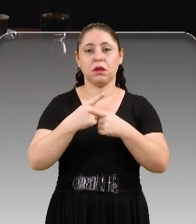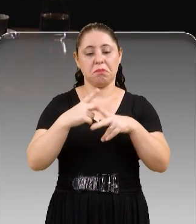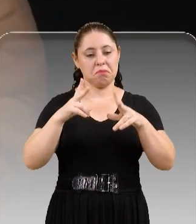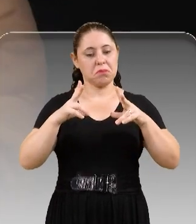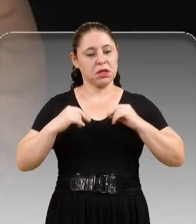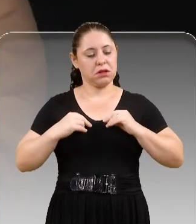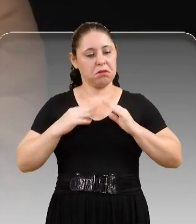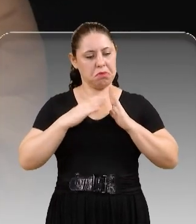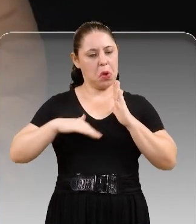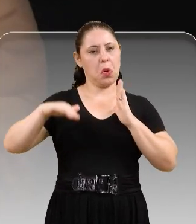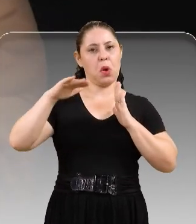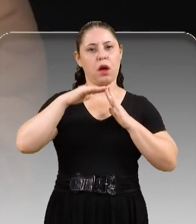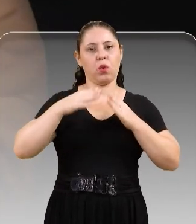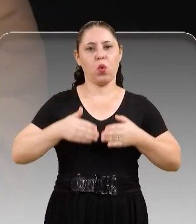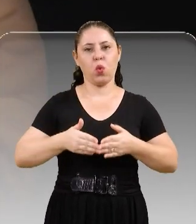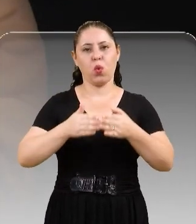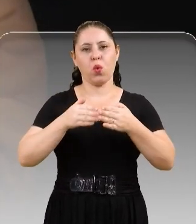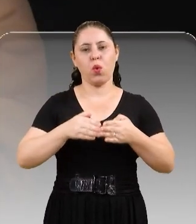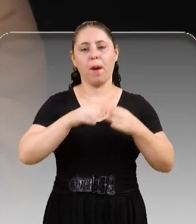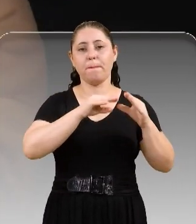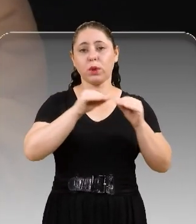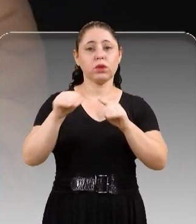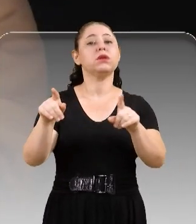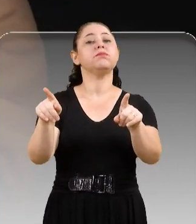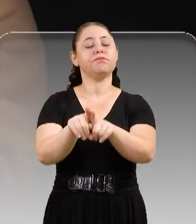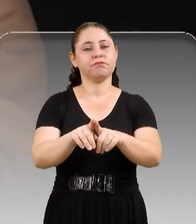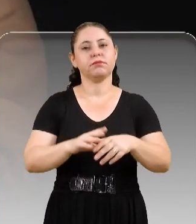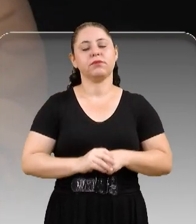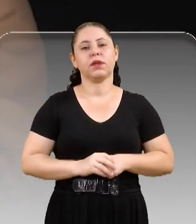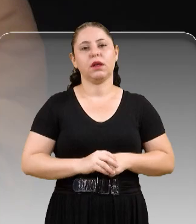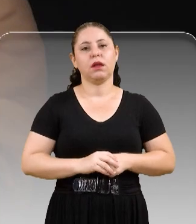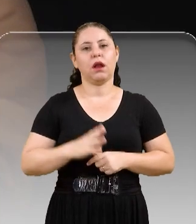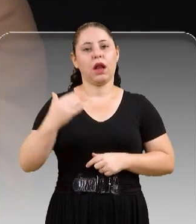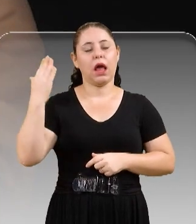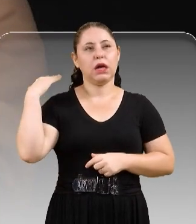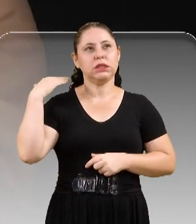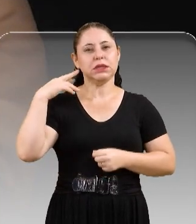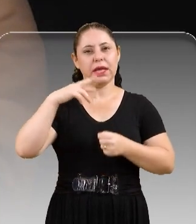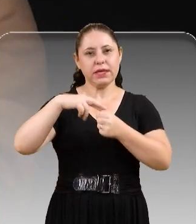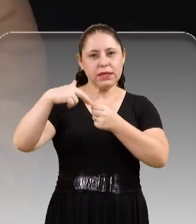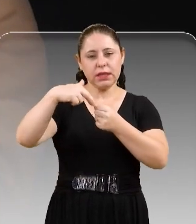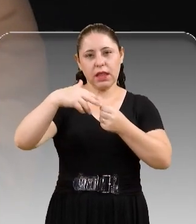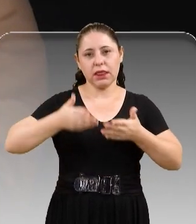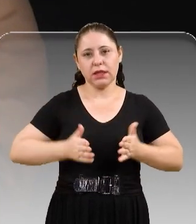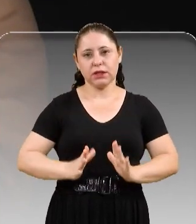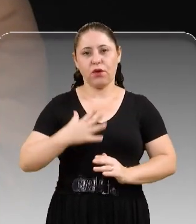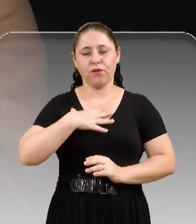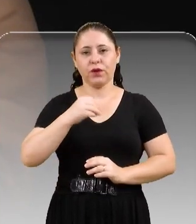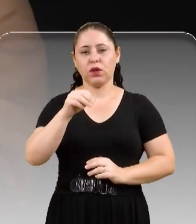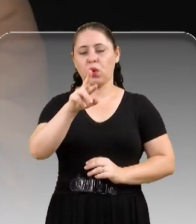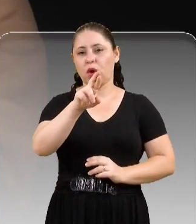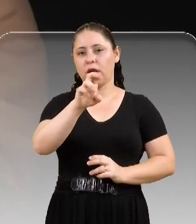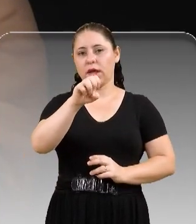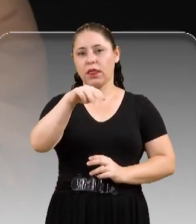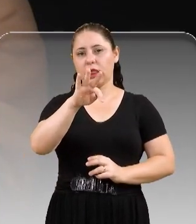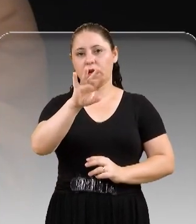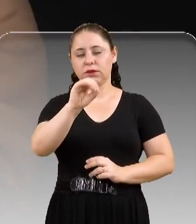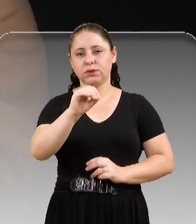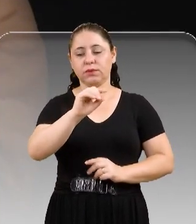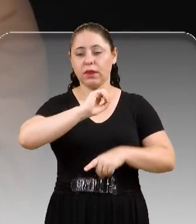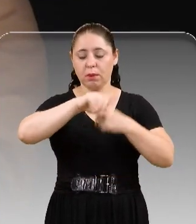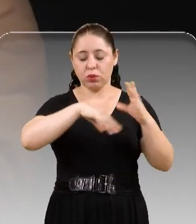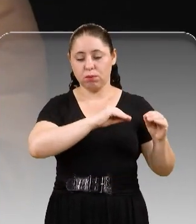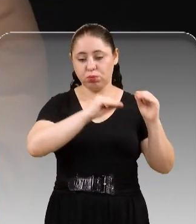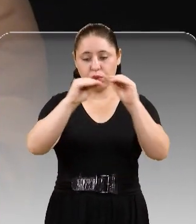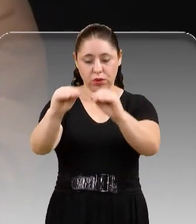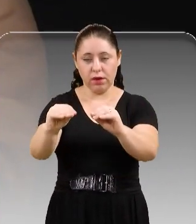Corumbá. Quando eu estava em Ribas do Rio Pardo, nasceu meu filho Renato, né? Mas ele nasceu em Campo Grande. Quando eu fui para Corumbá, nasceu a Camila,